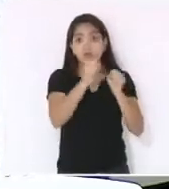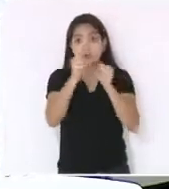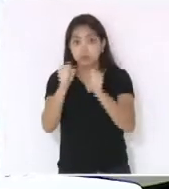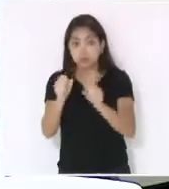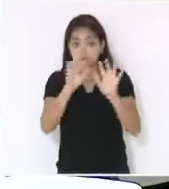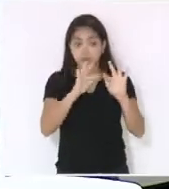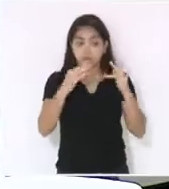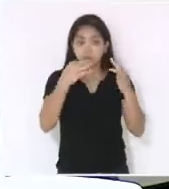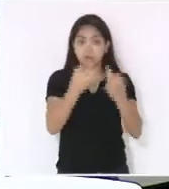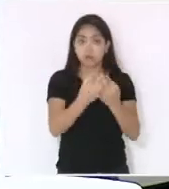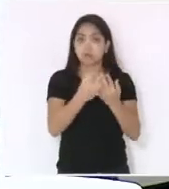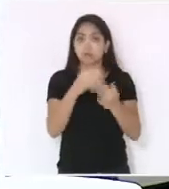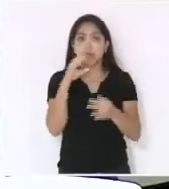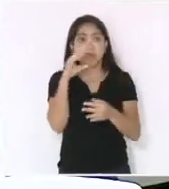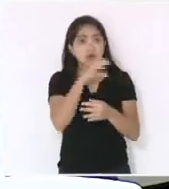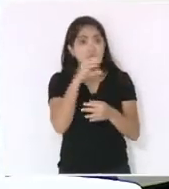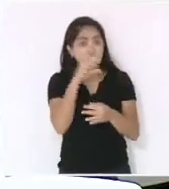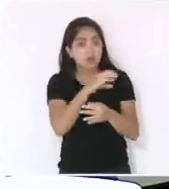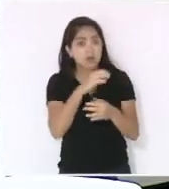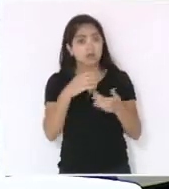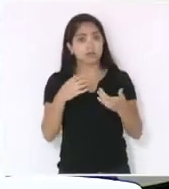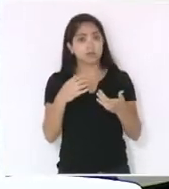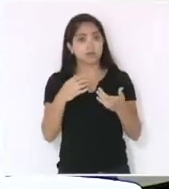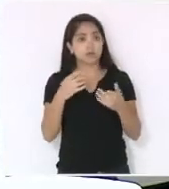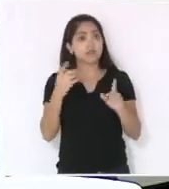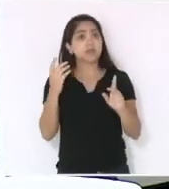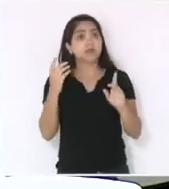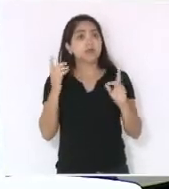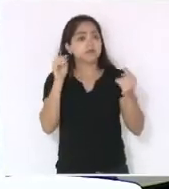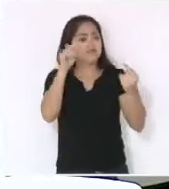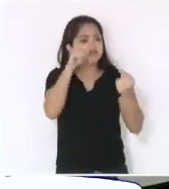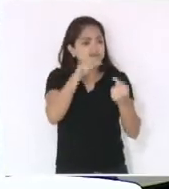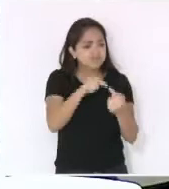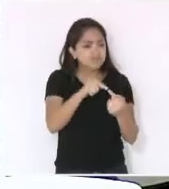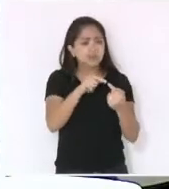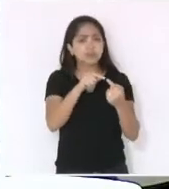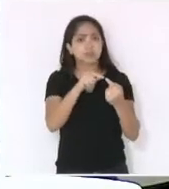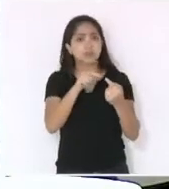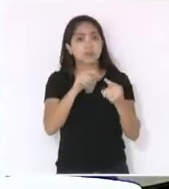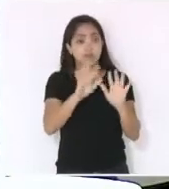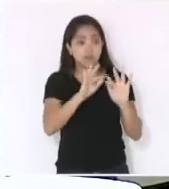faz urgente e a missão das Mães pela Diversidade é a de tirar